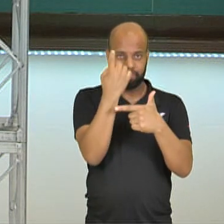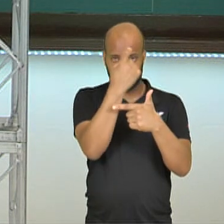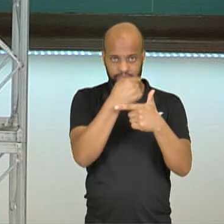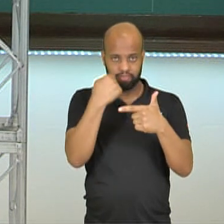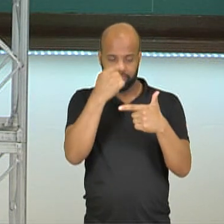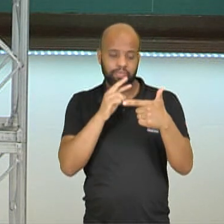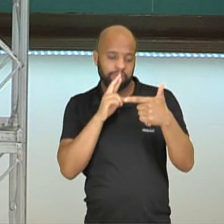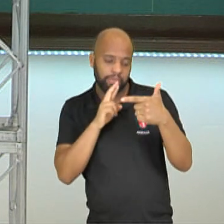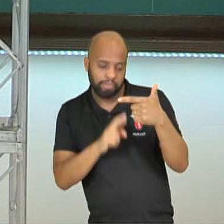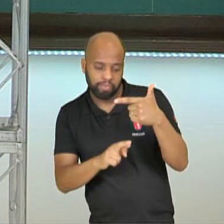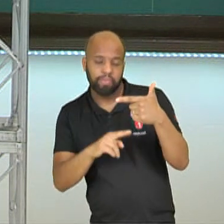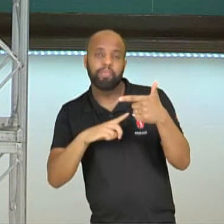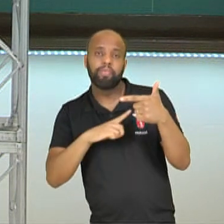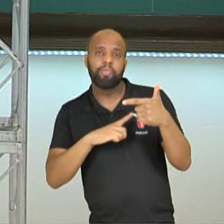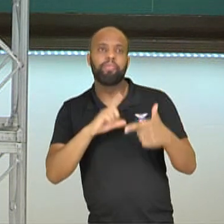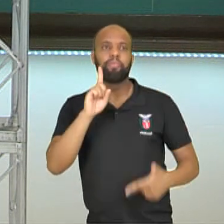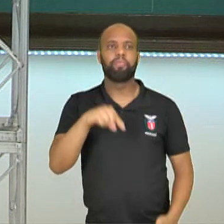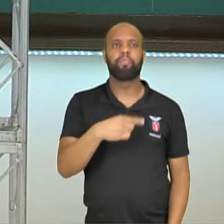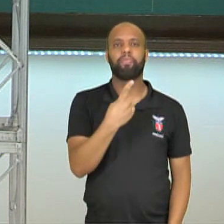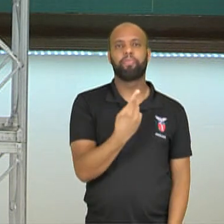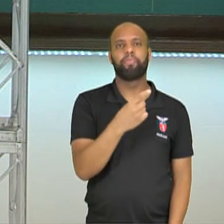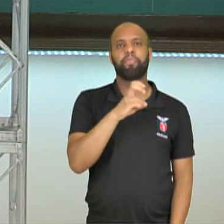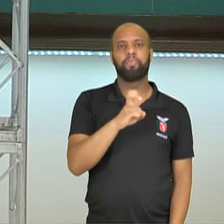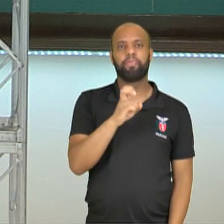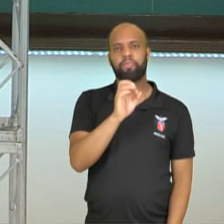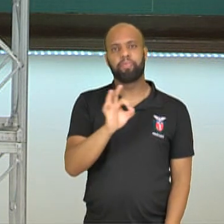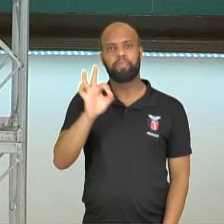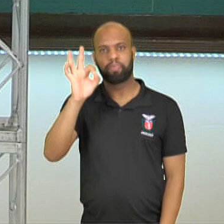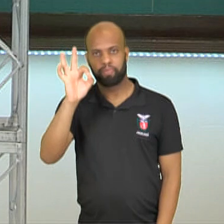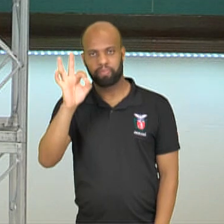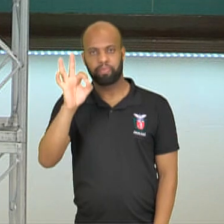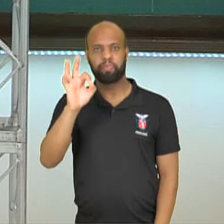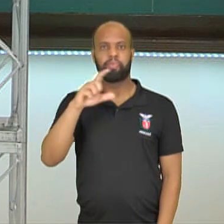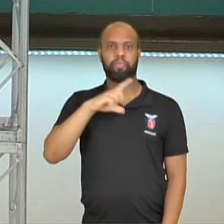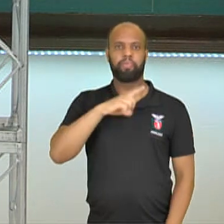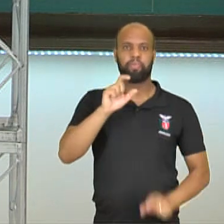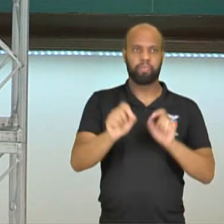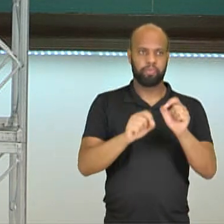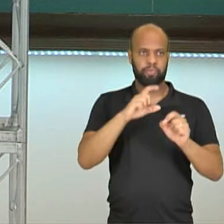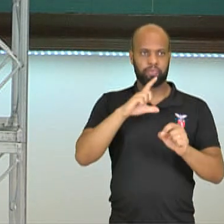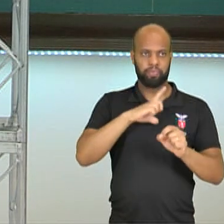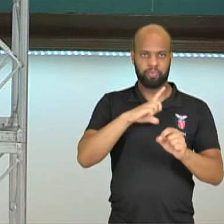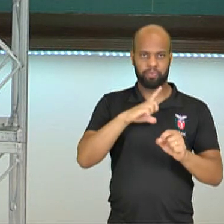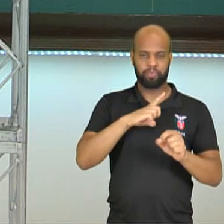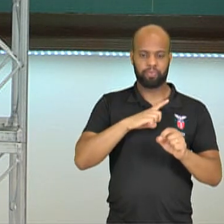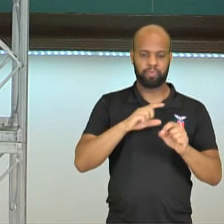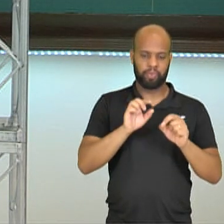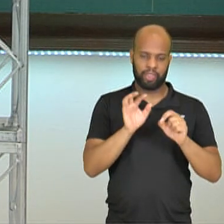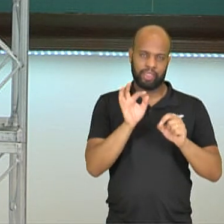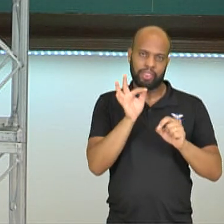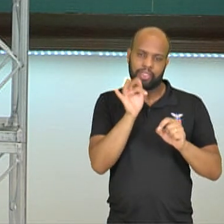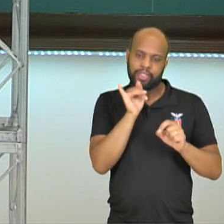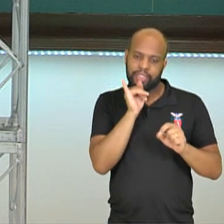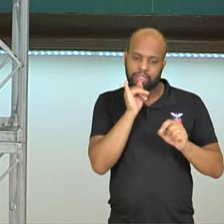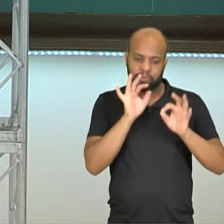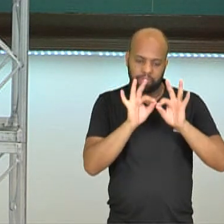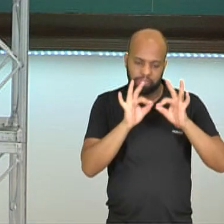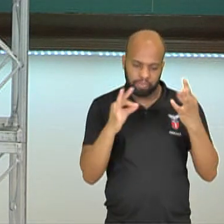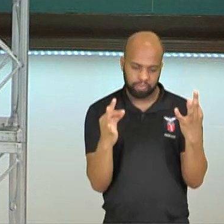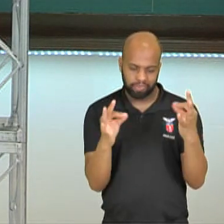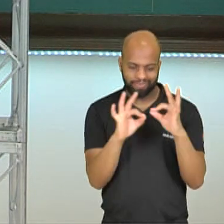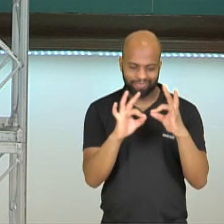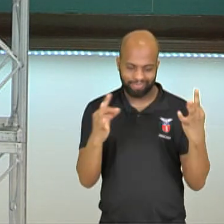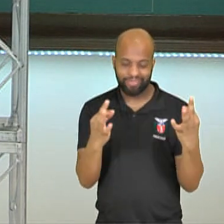24 horas, nós vamos perceber que uma faixa de 15 graus da superfície terrestre é iluminada